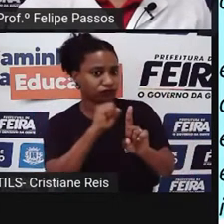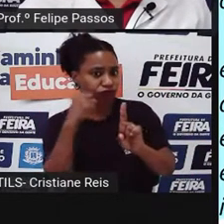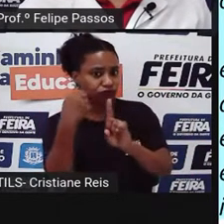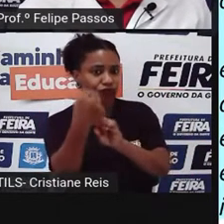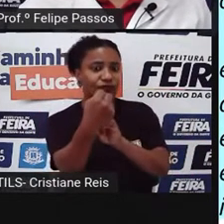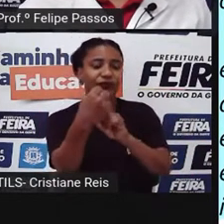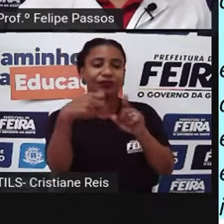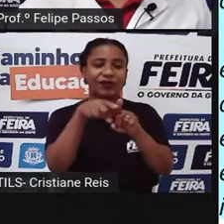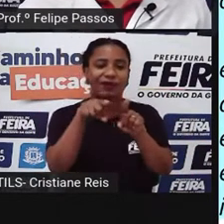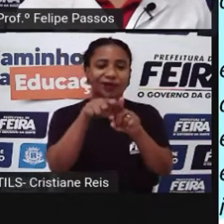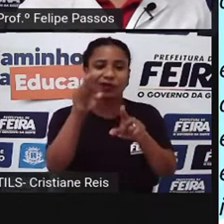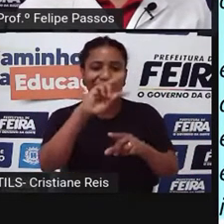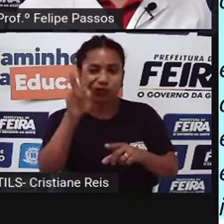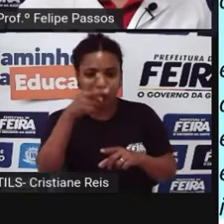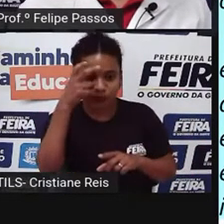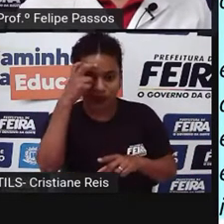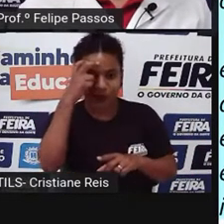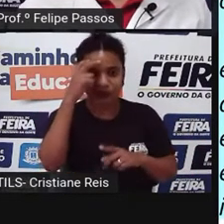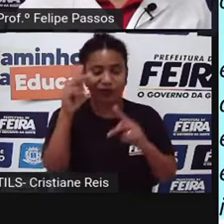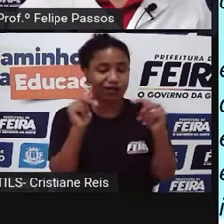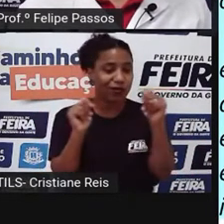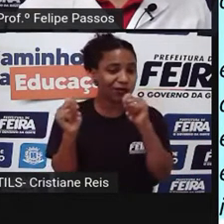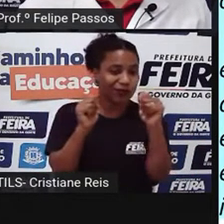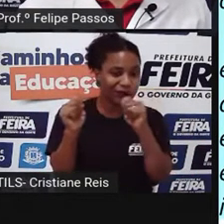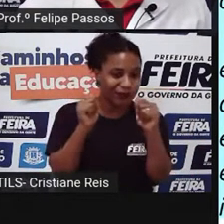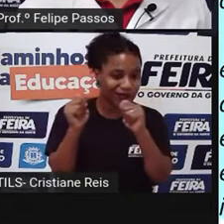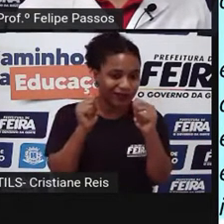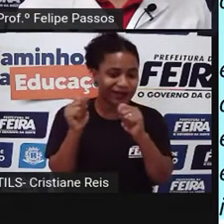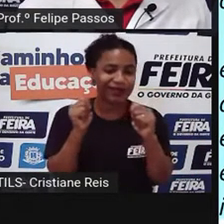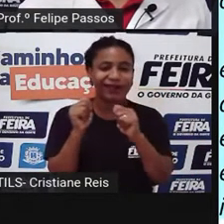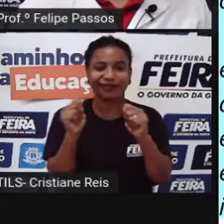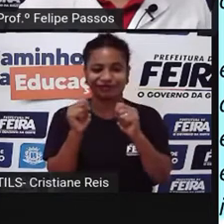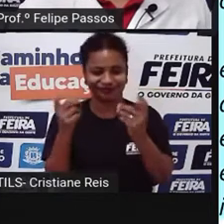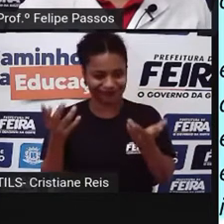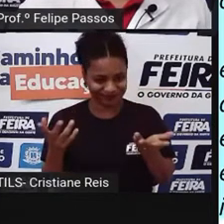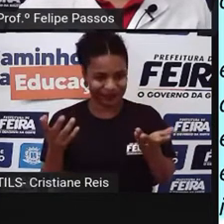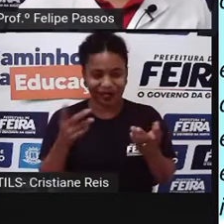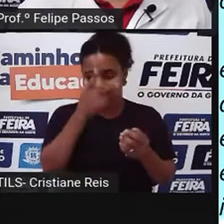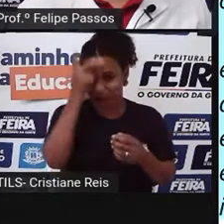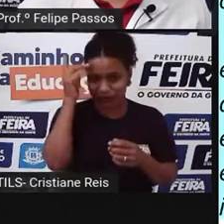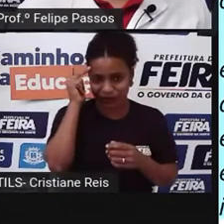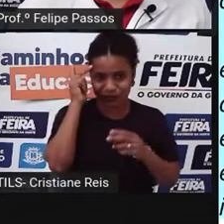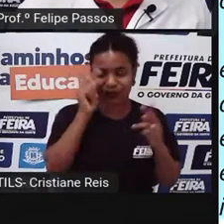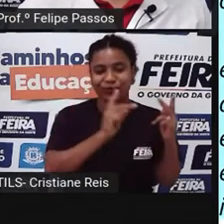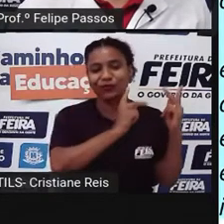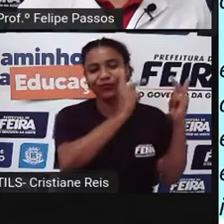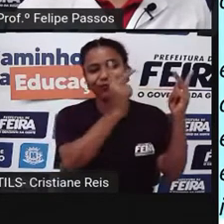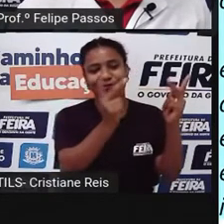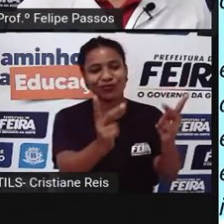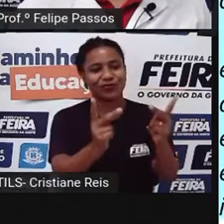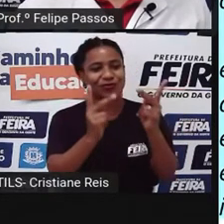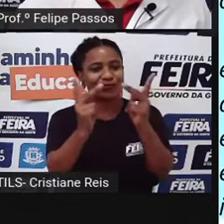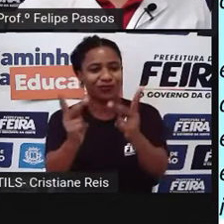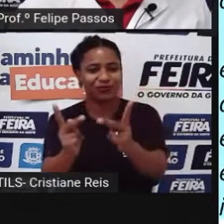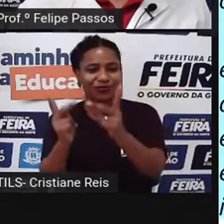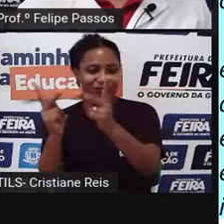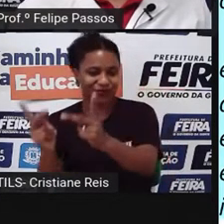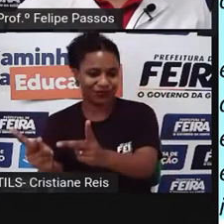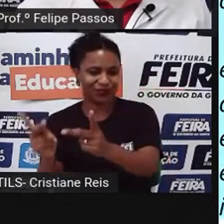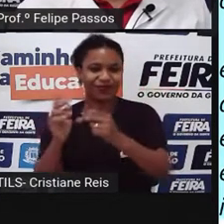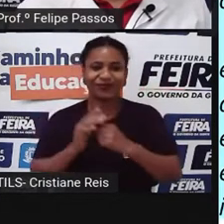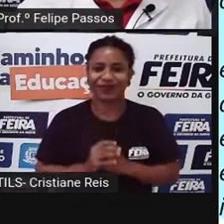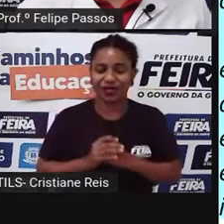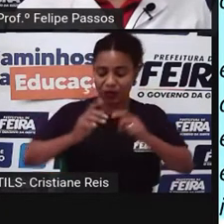cultural e econômico diretamente relacionado com o deslocamento de pessoas para lugares fora do seu